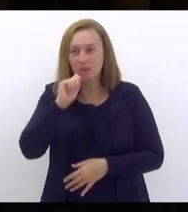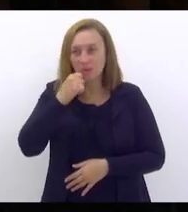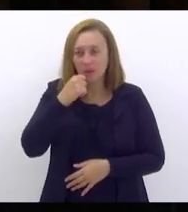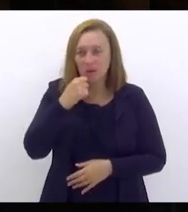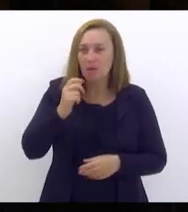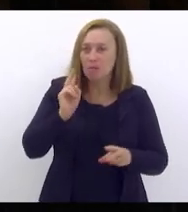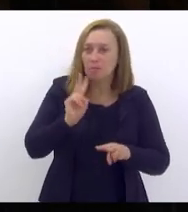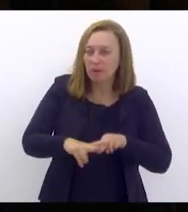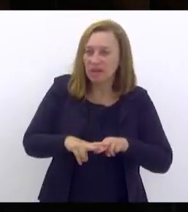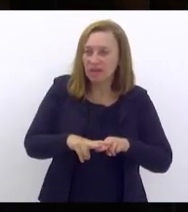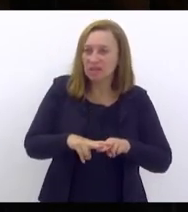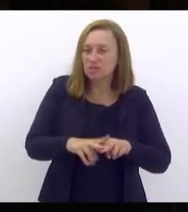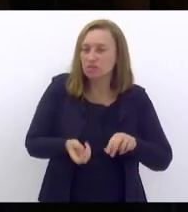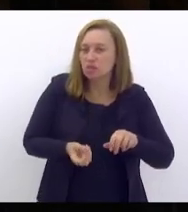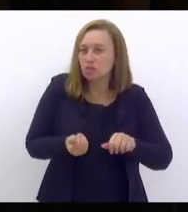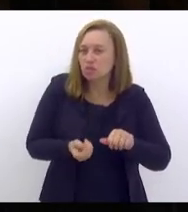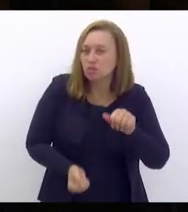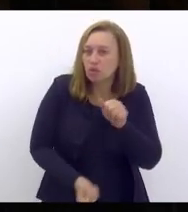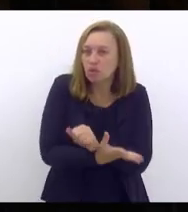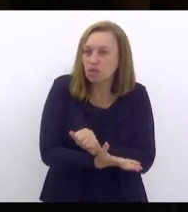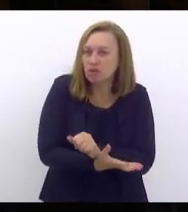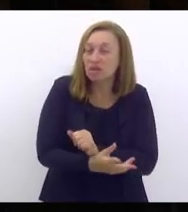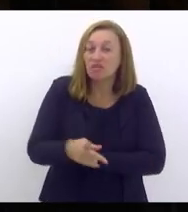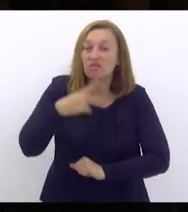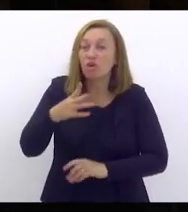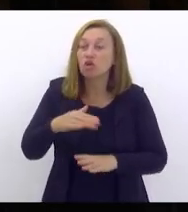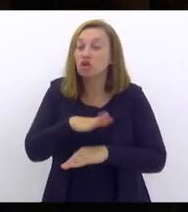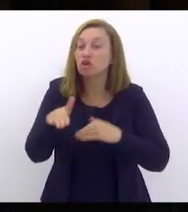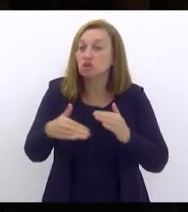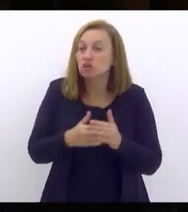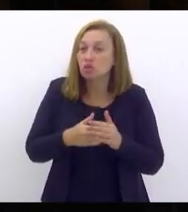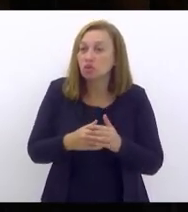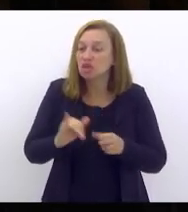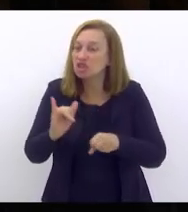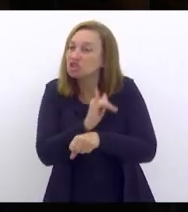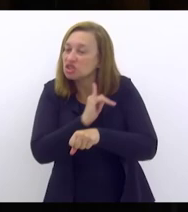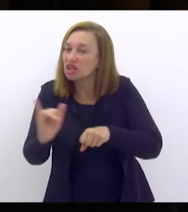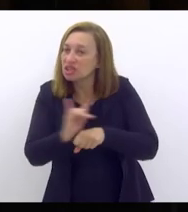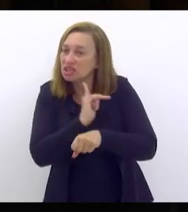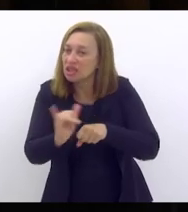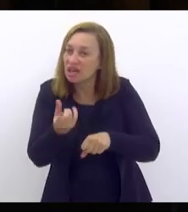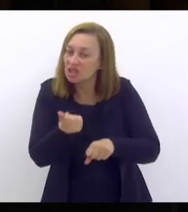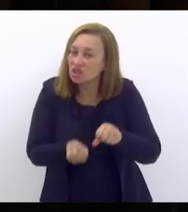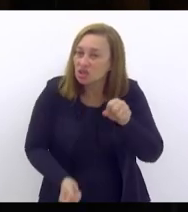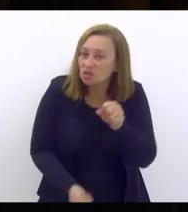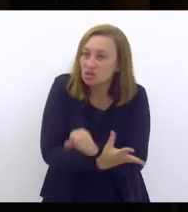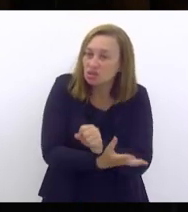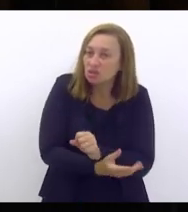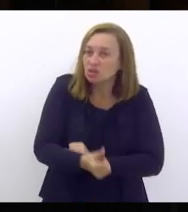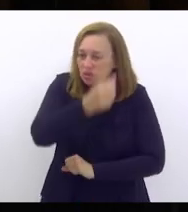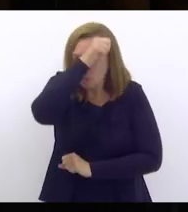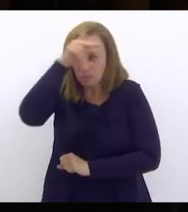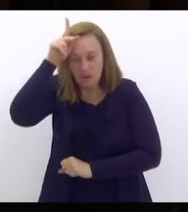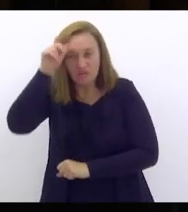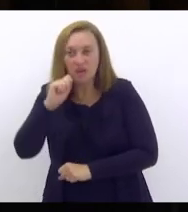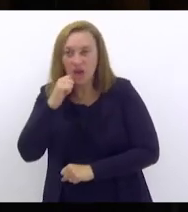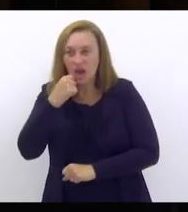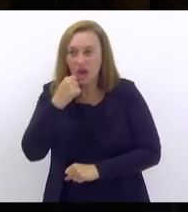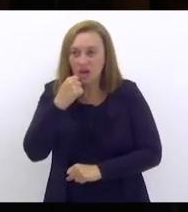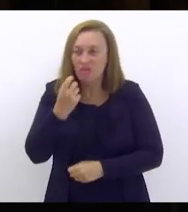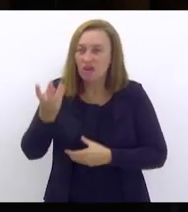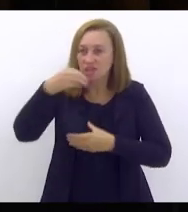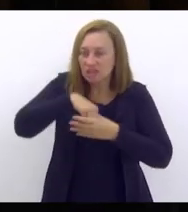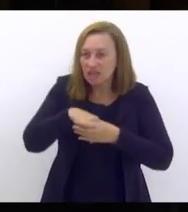corrupção, em sua delação disse que todo o esquema de corrupção do prefeito Eduardo Paes foi tratado